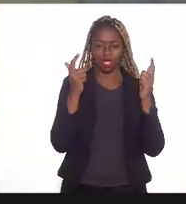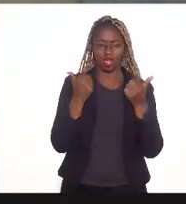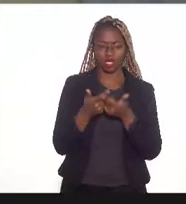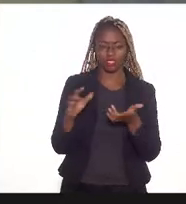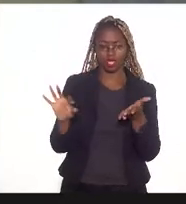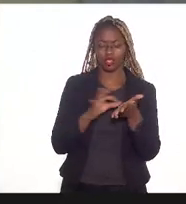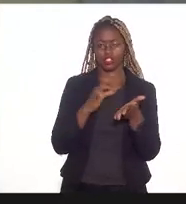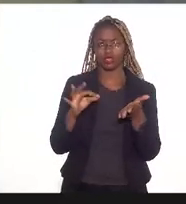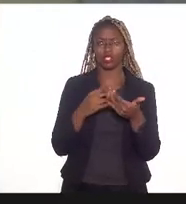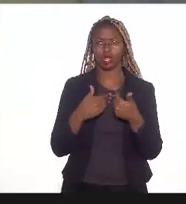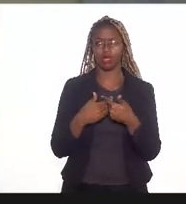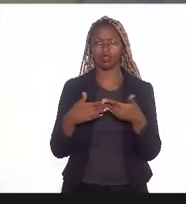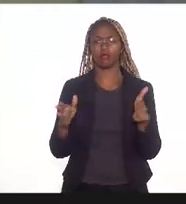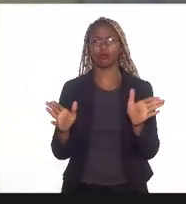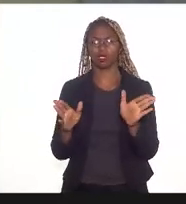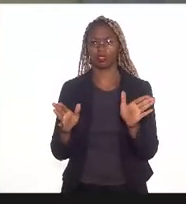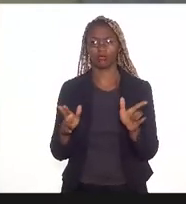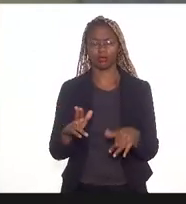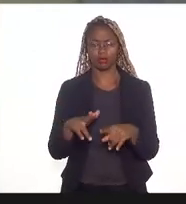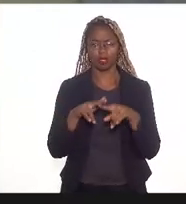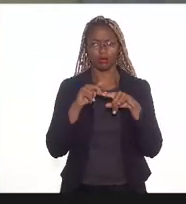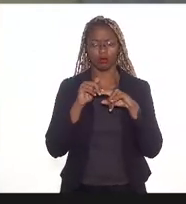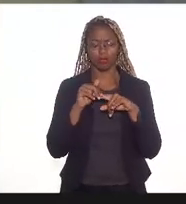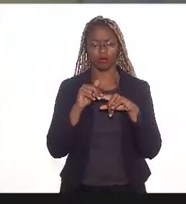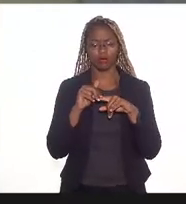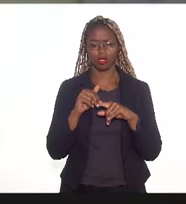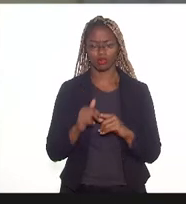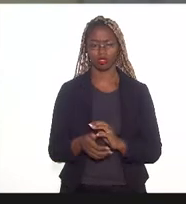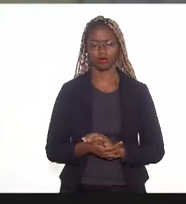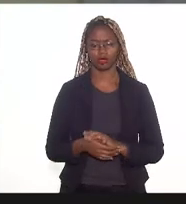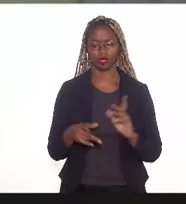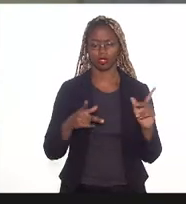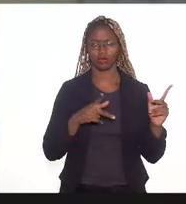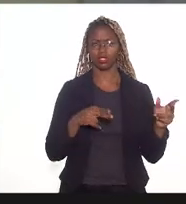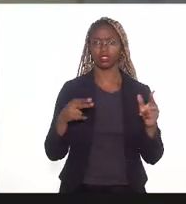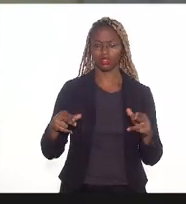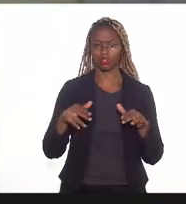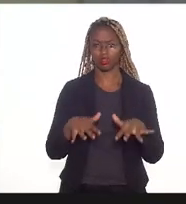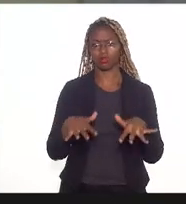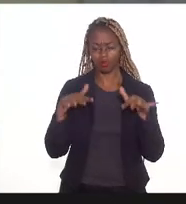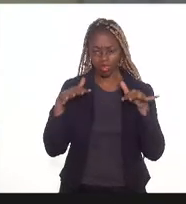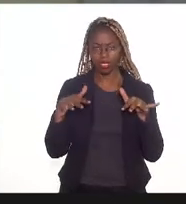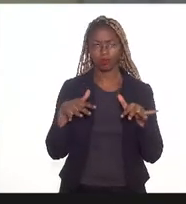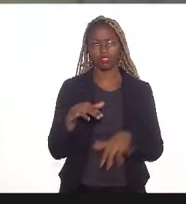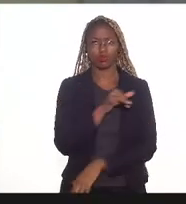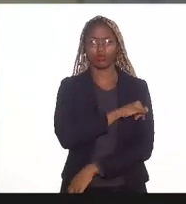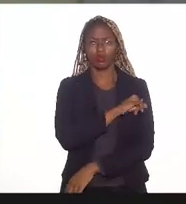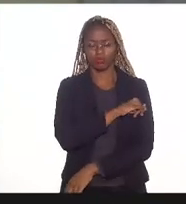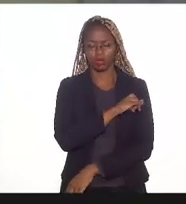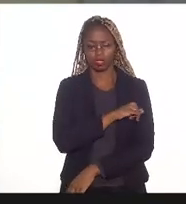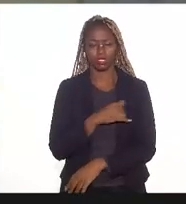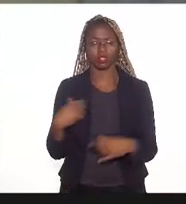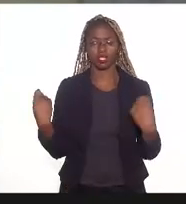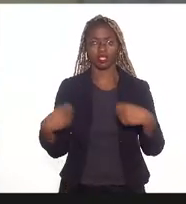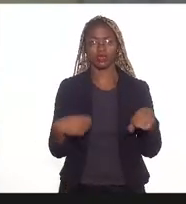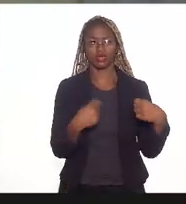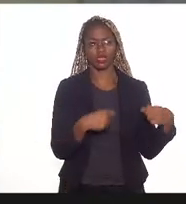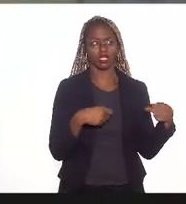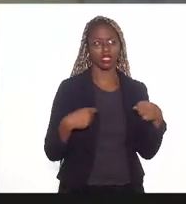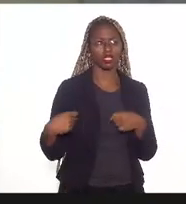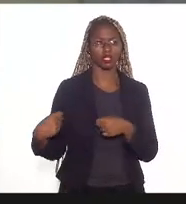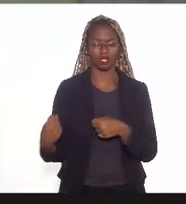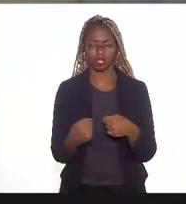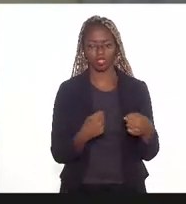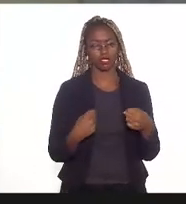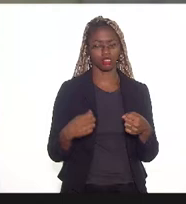abertas. Né? Porque, como a lei é de autoria do Parlamento Fluminense, as demandas chegam na casa e a gente tem